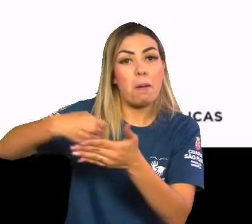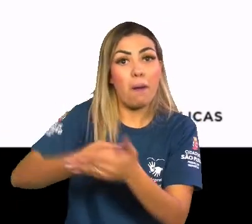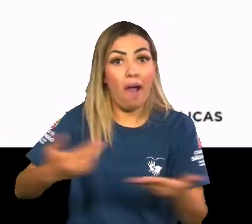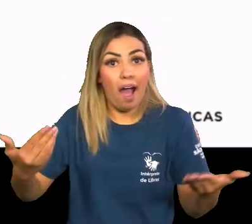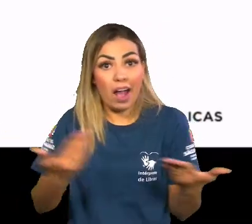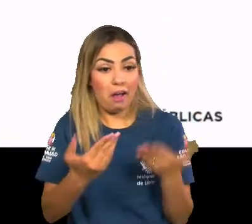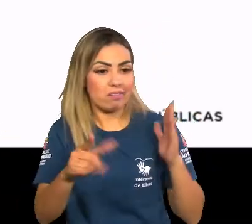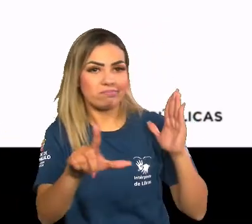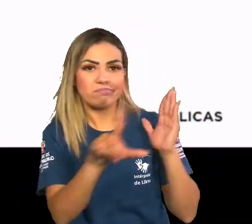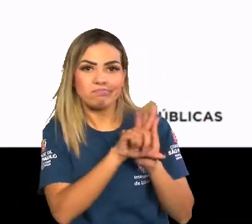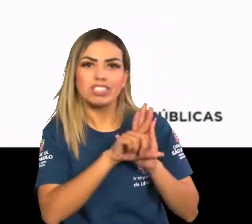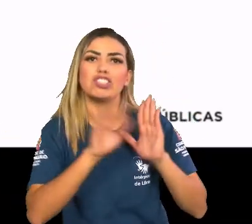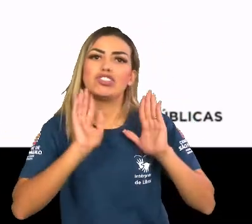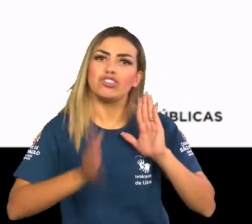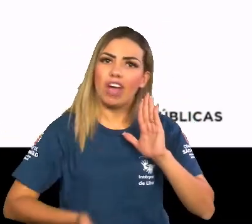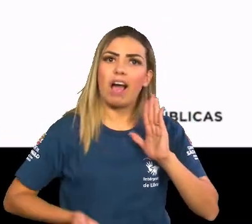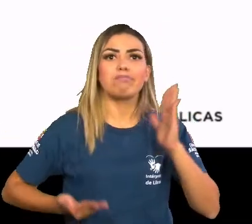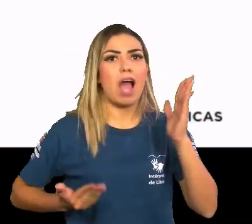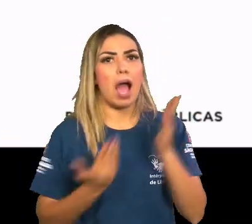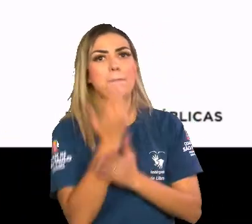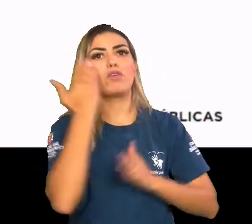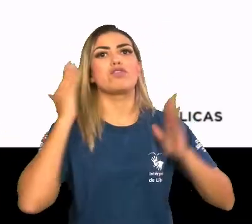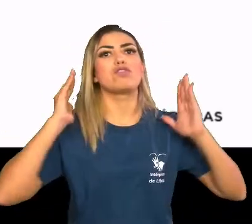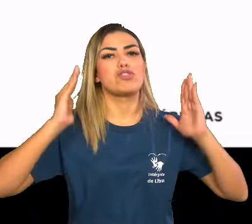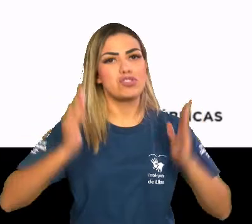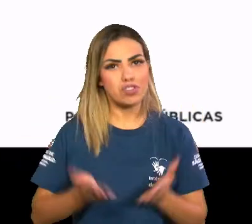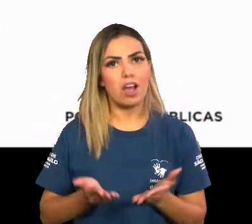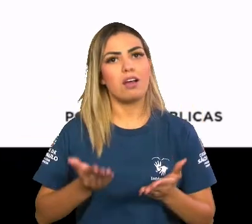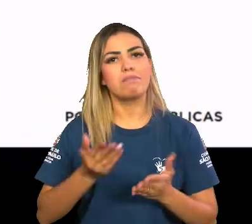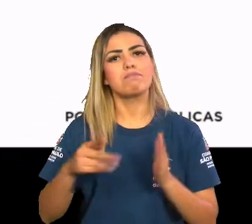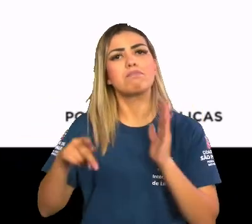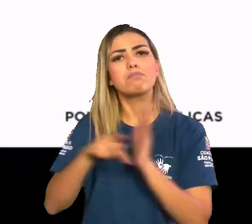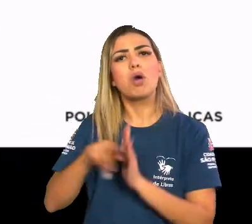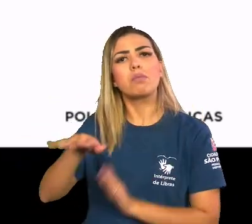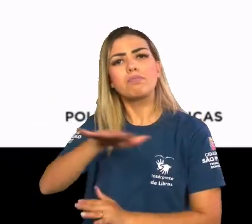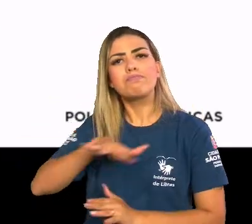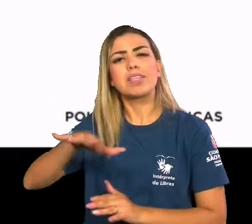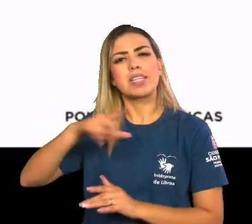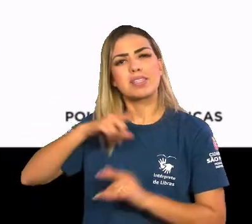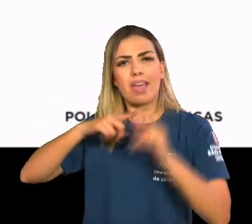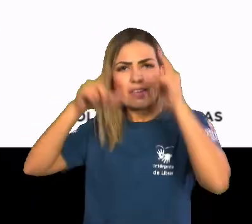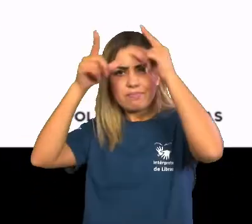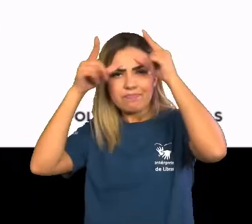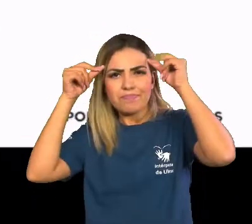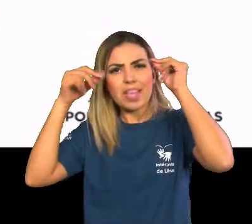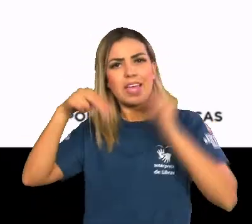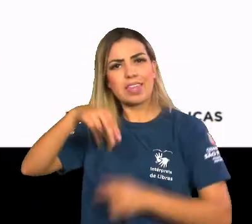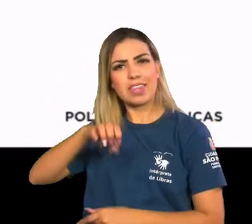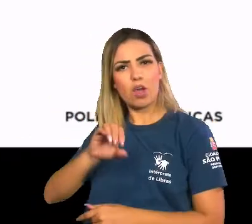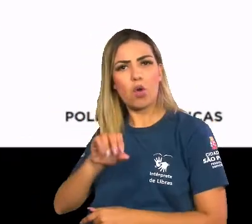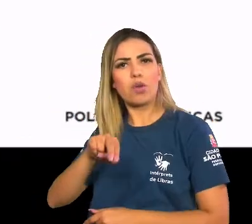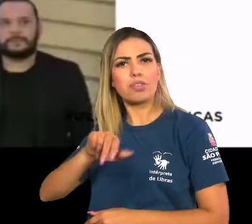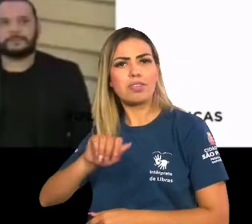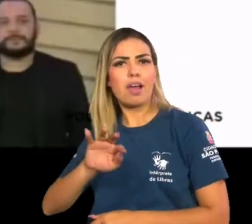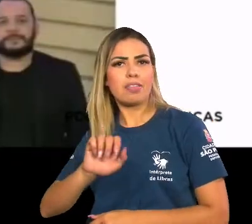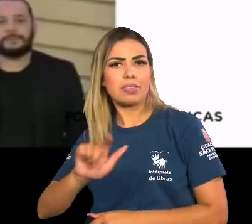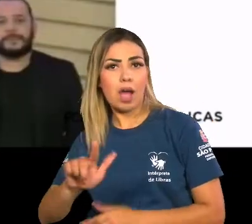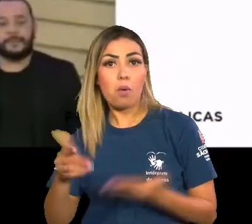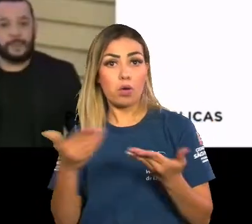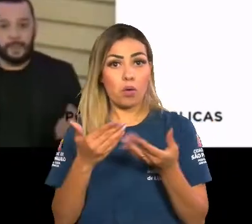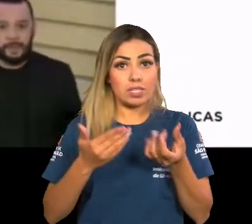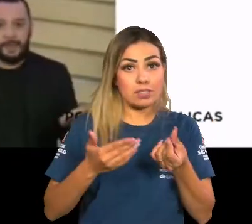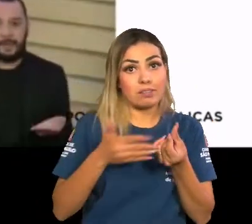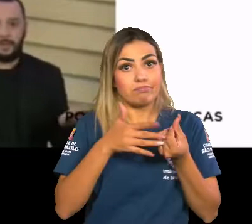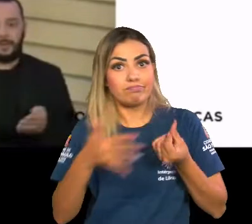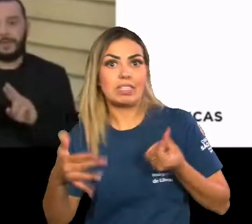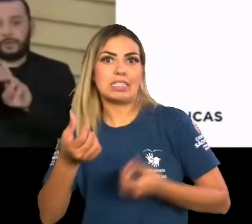que amplia o número de doenças raras testadas na triagem neonatal de 6 para 53. A partir de agora,